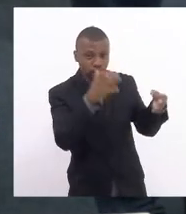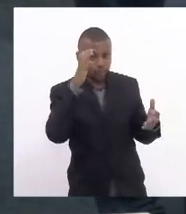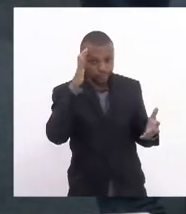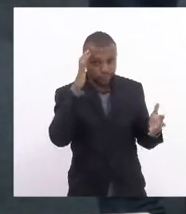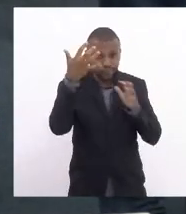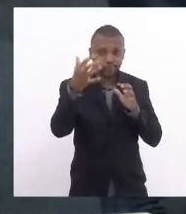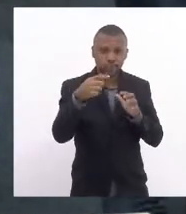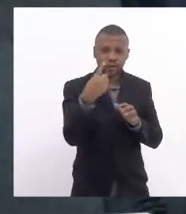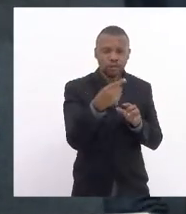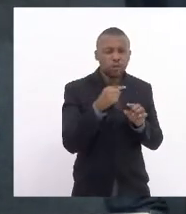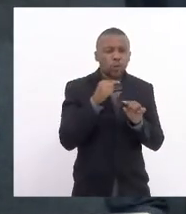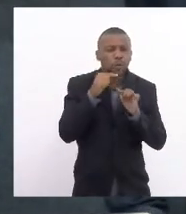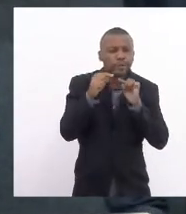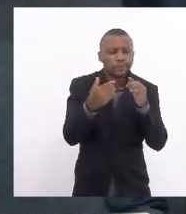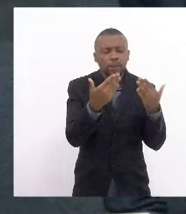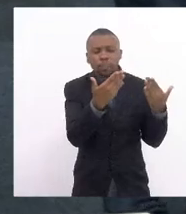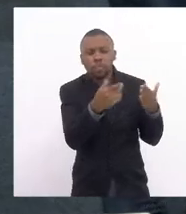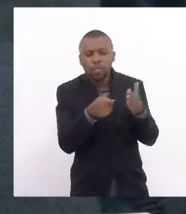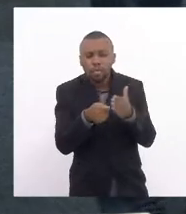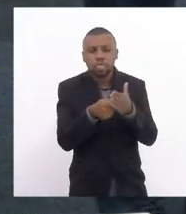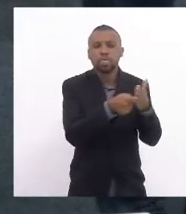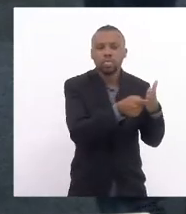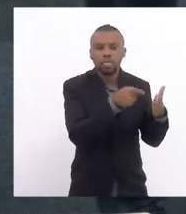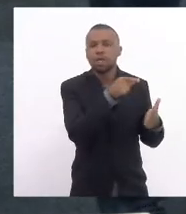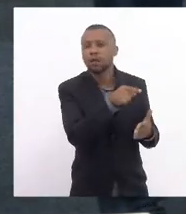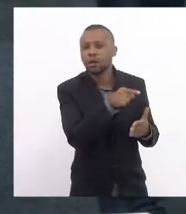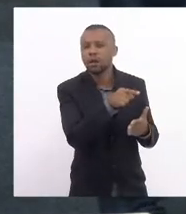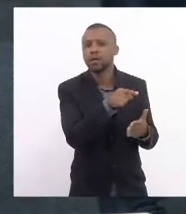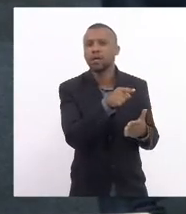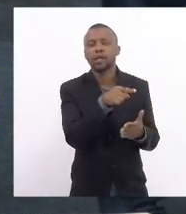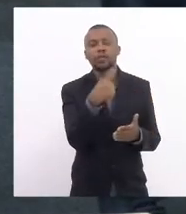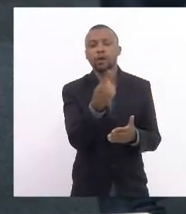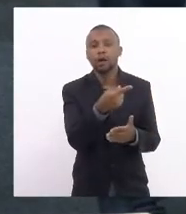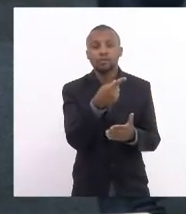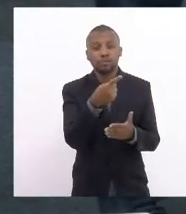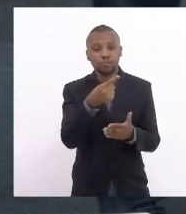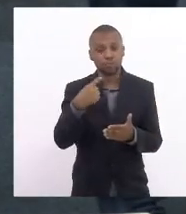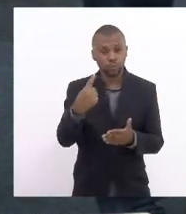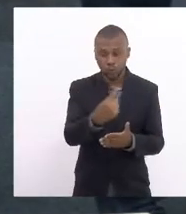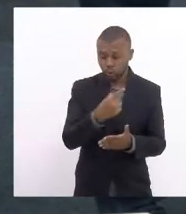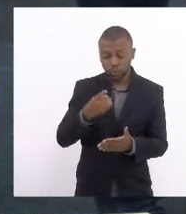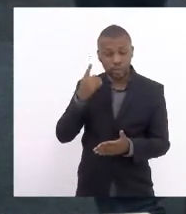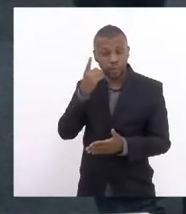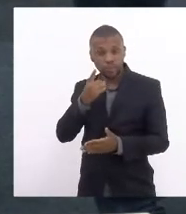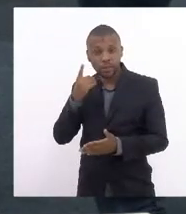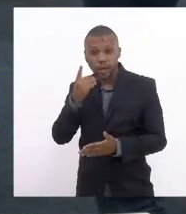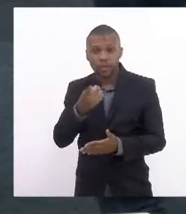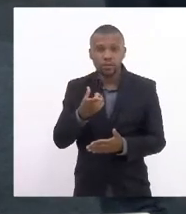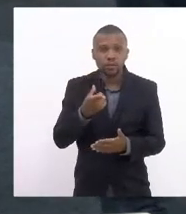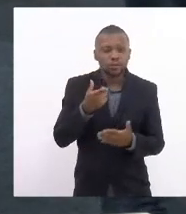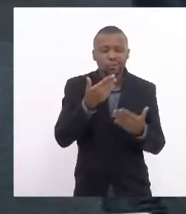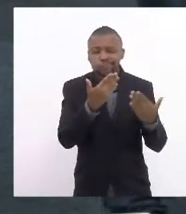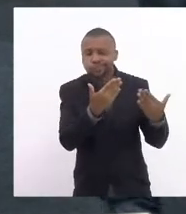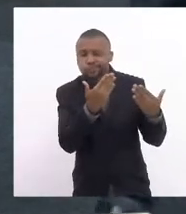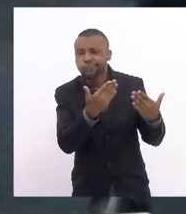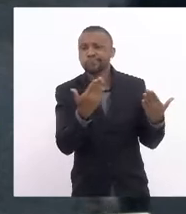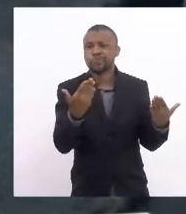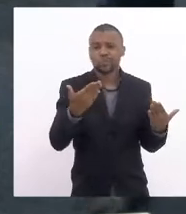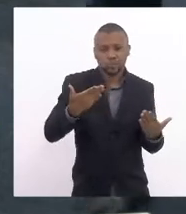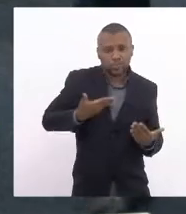vamos questionar a determinação judicial. Nós vamos, como deputados hoje, questionar uma decisão dos nossos colegas